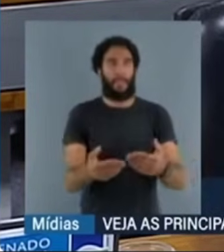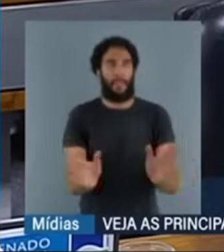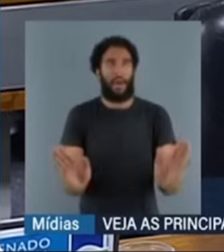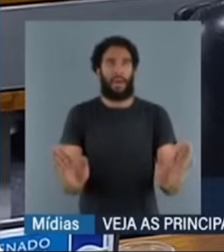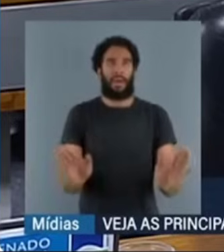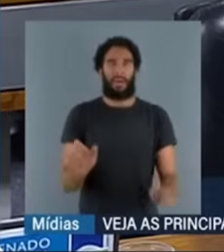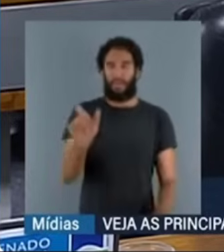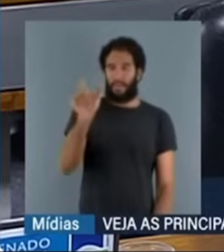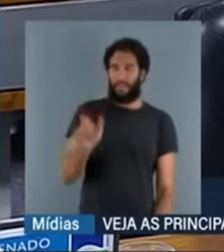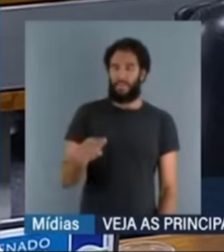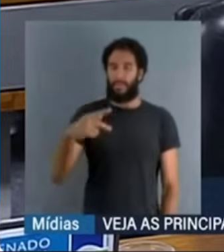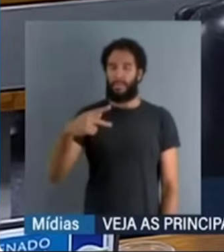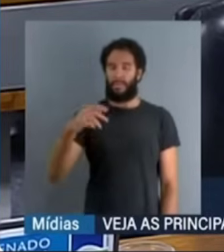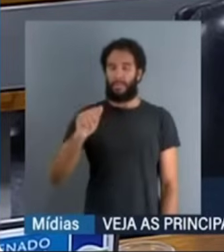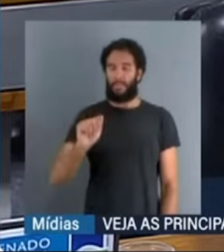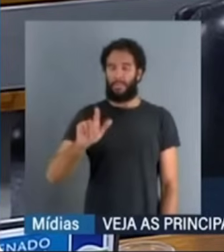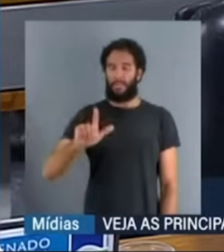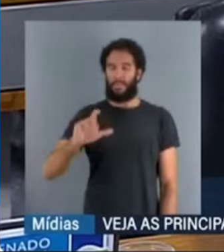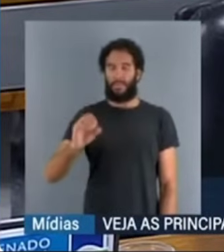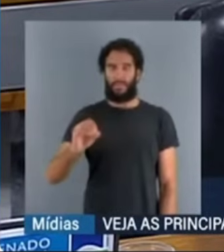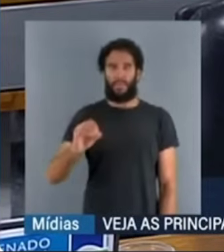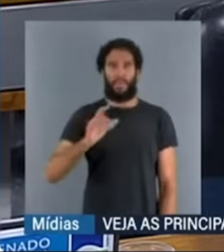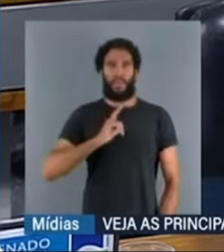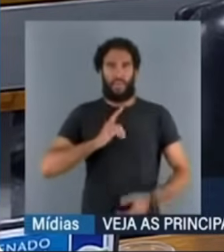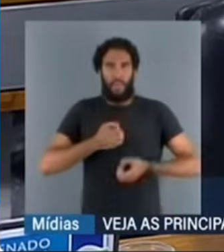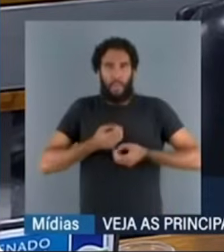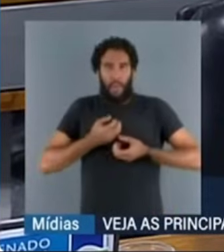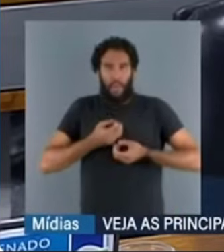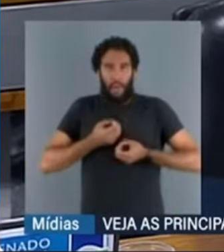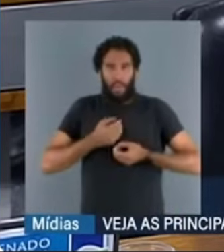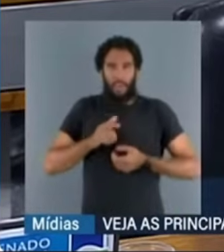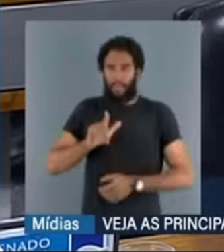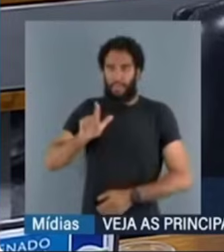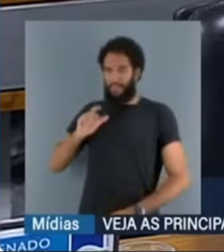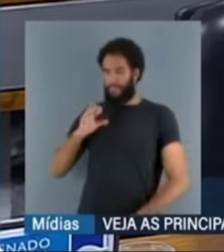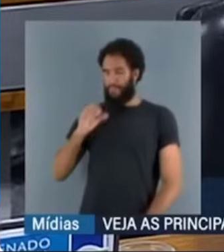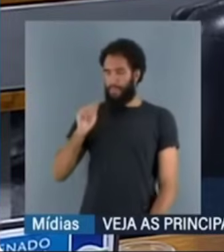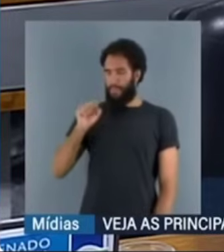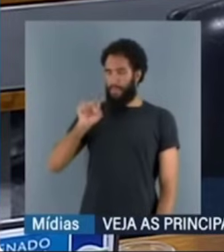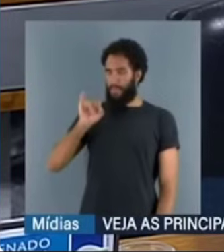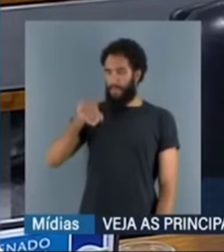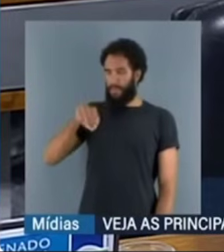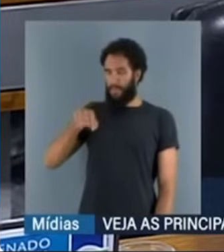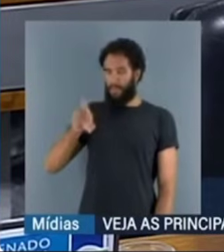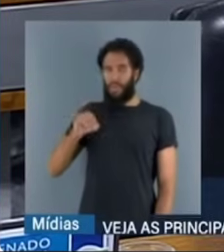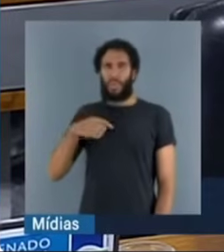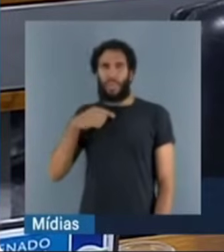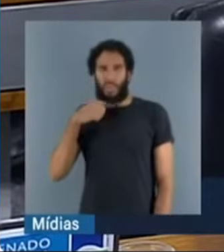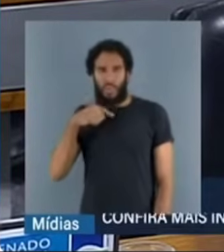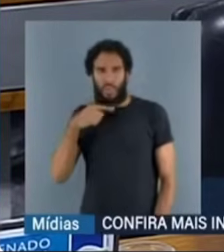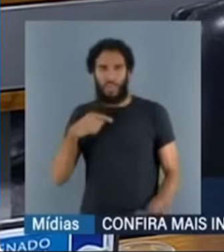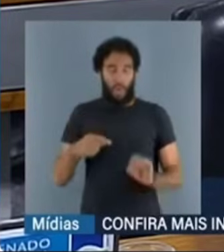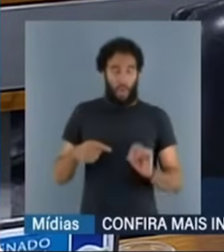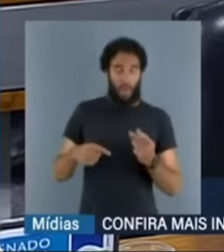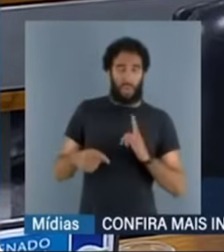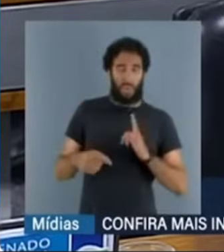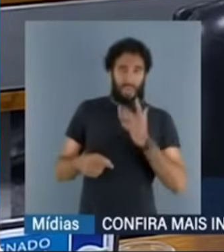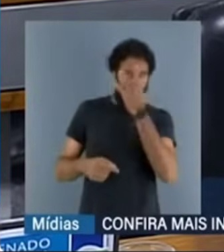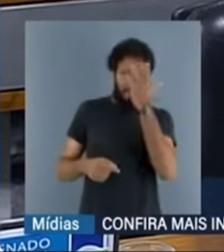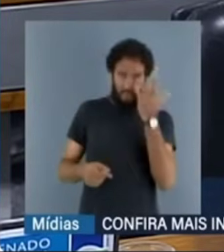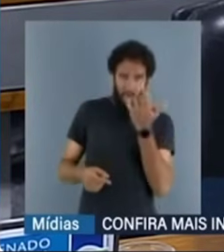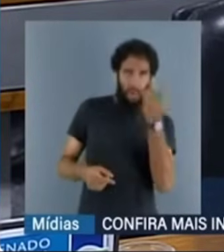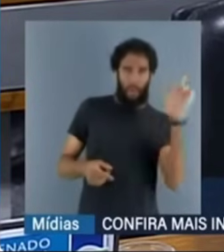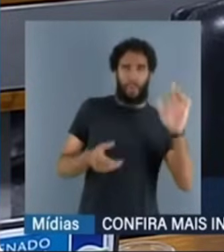Paulo José, conforme depoimento do coronel Cassimiro? Essa é uma pergunta que eu tenho dúvida ainda. Ou havia alguém mais importante de trás